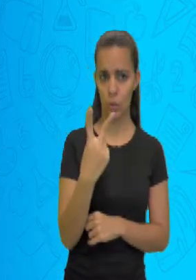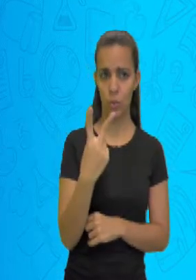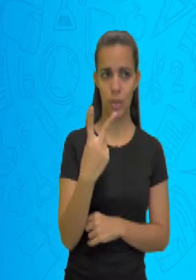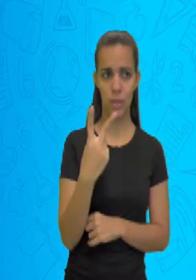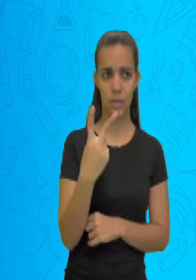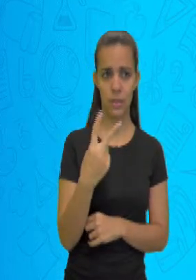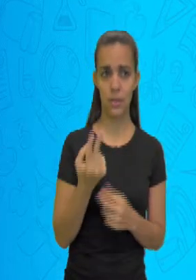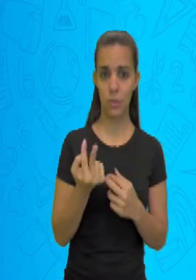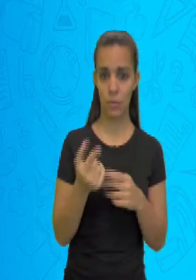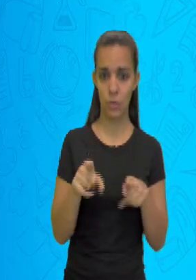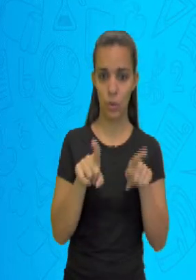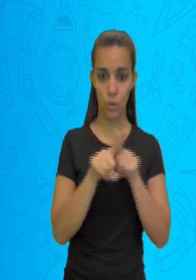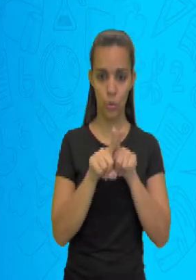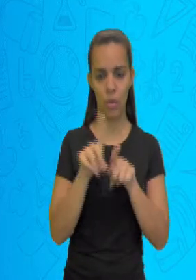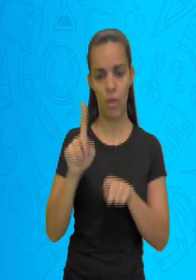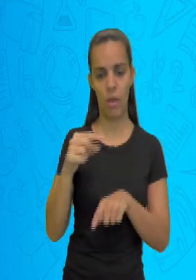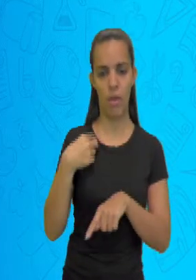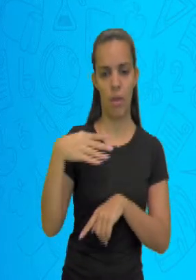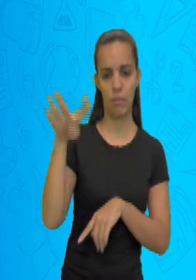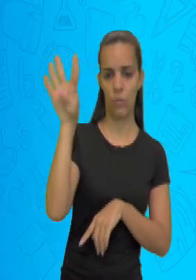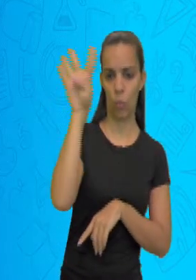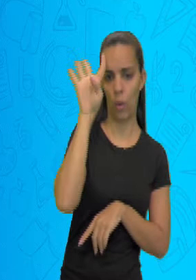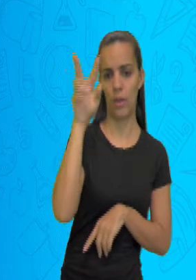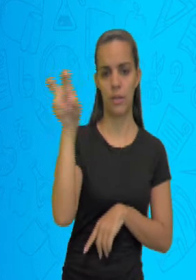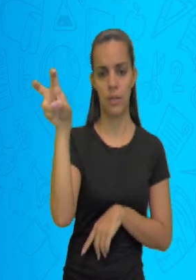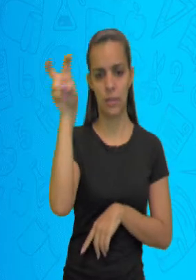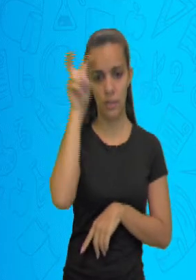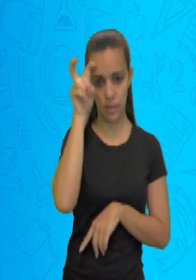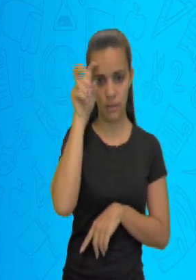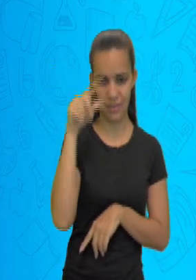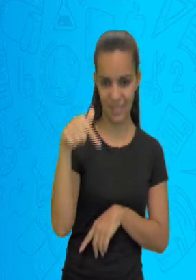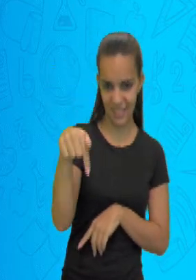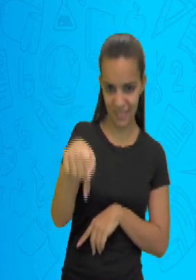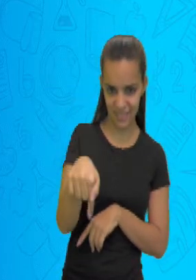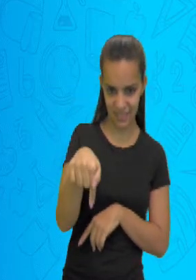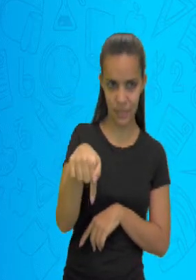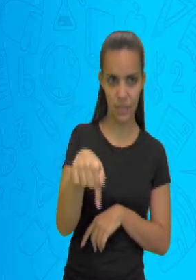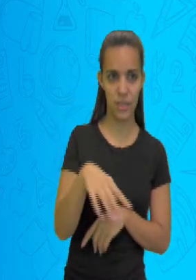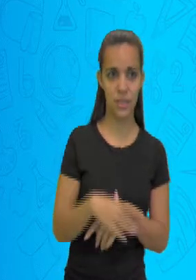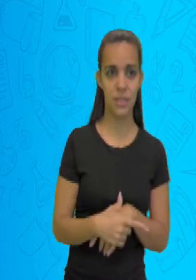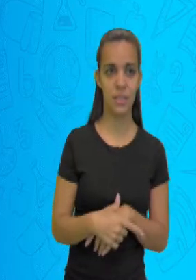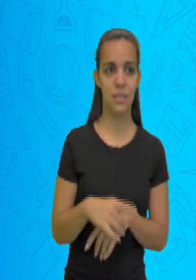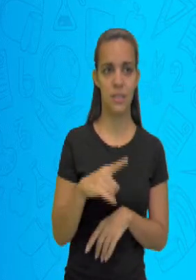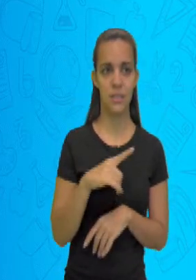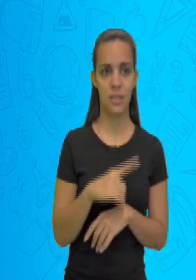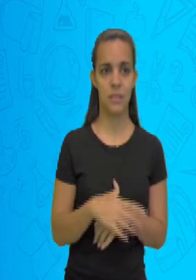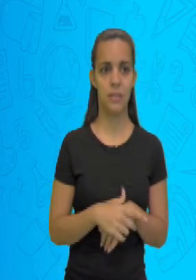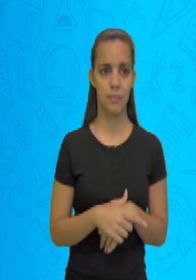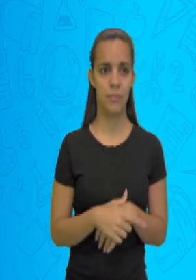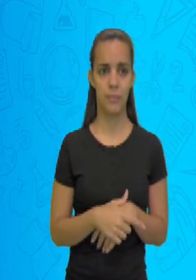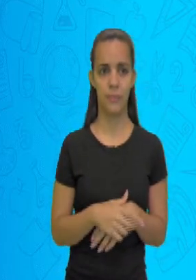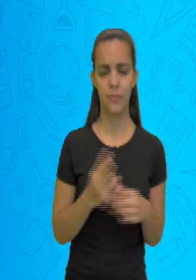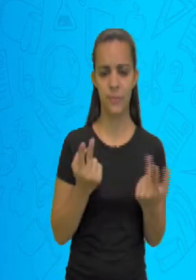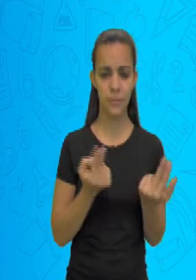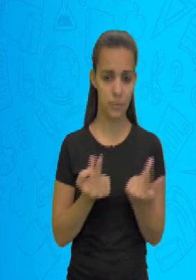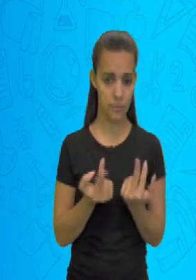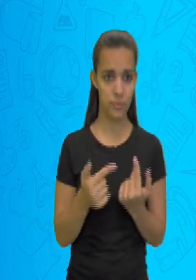aparecem iguais, que é a quarta-feira, a letra Q, e a quinta-feira